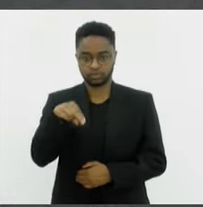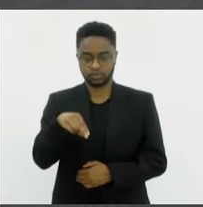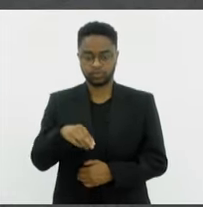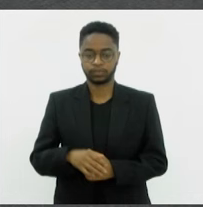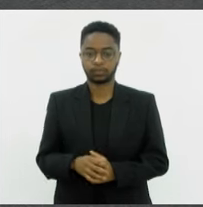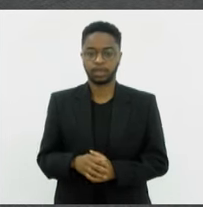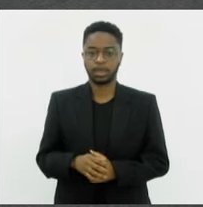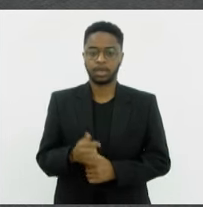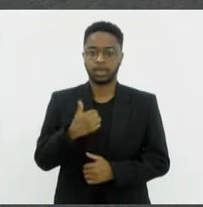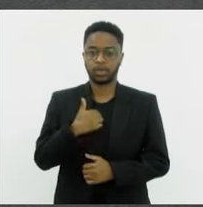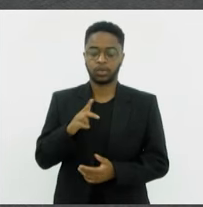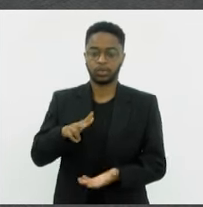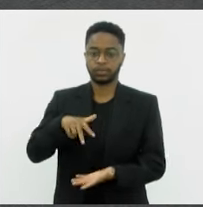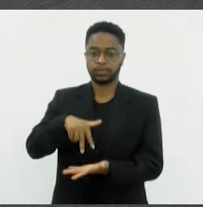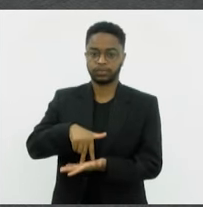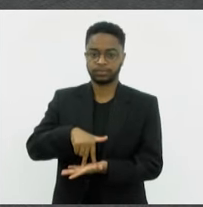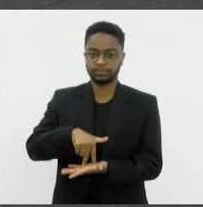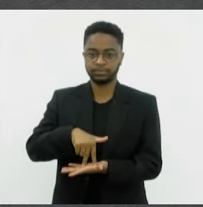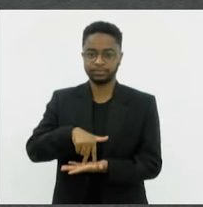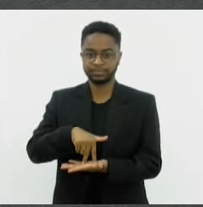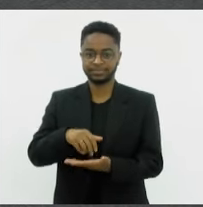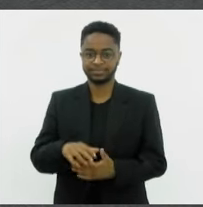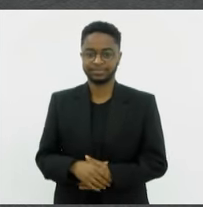venho aqui,